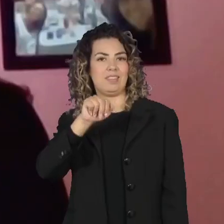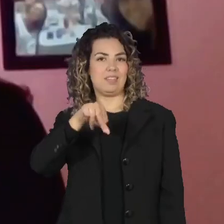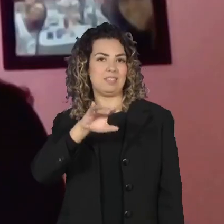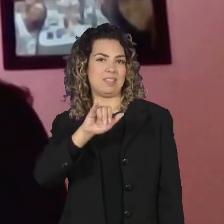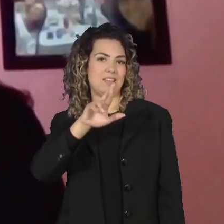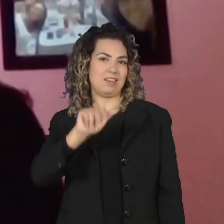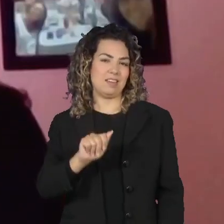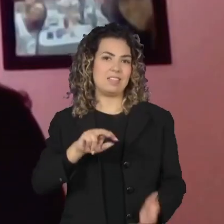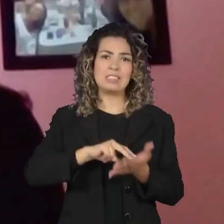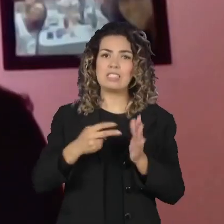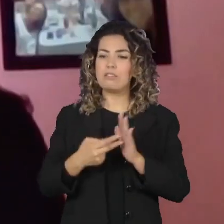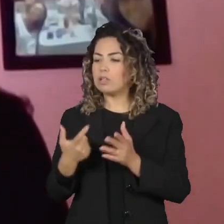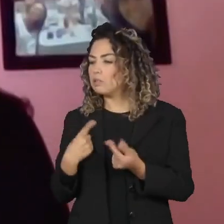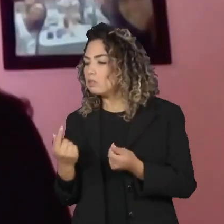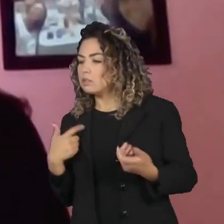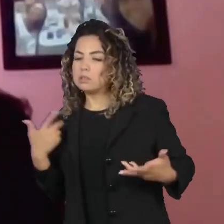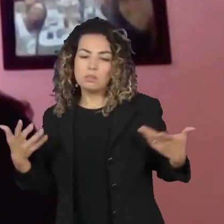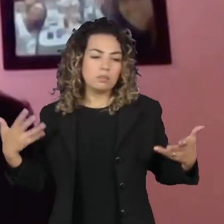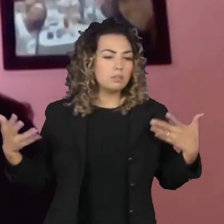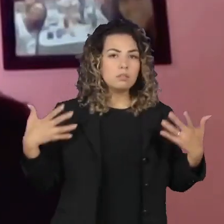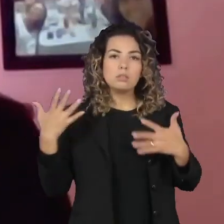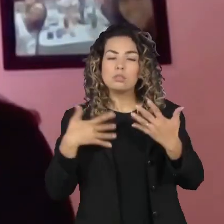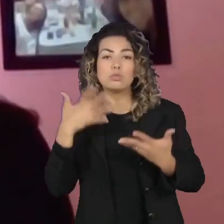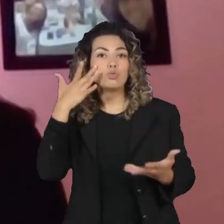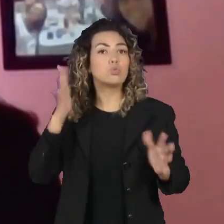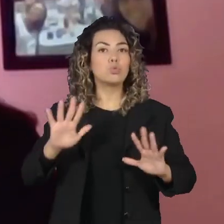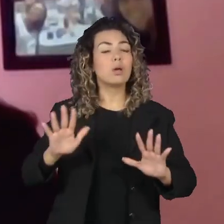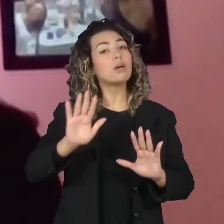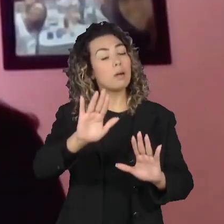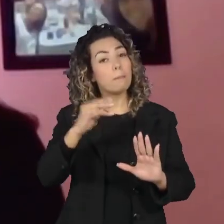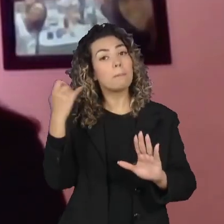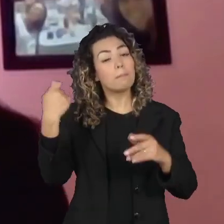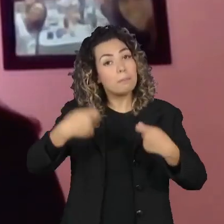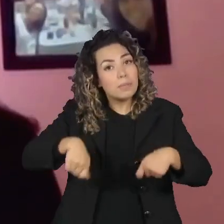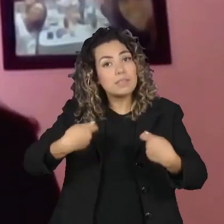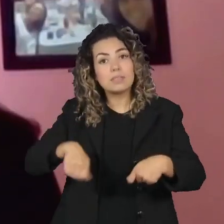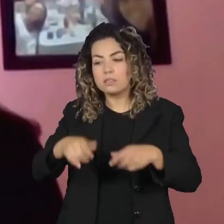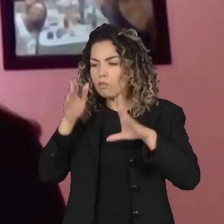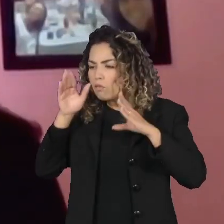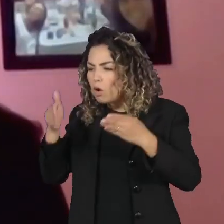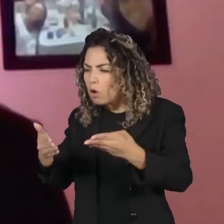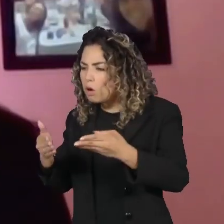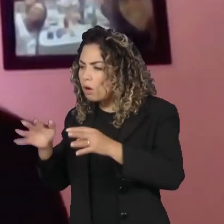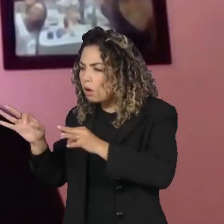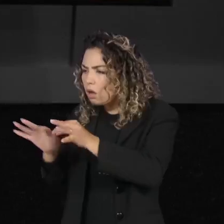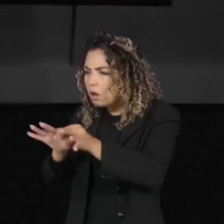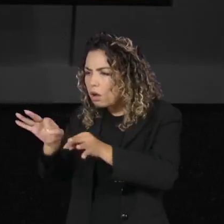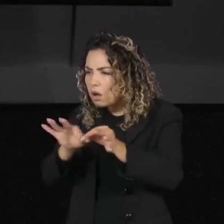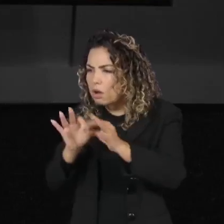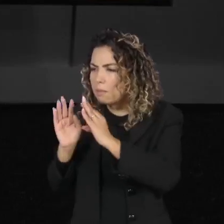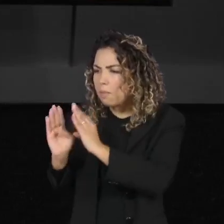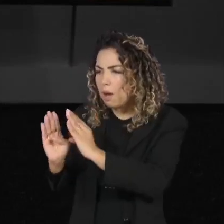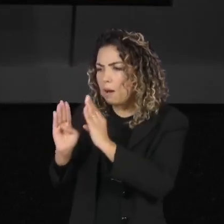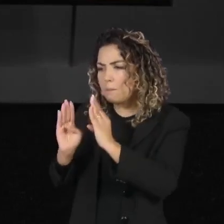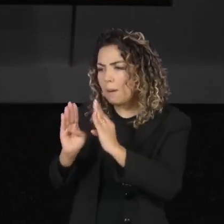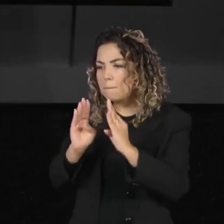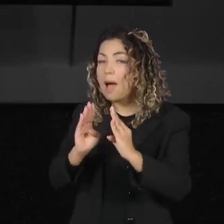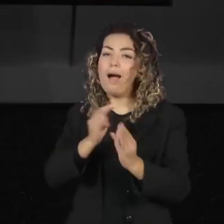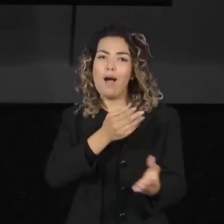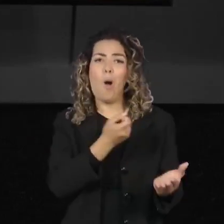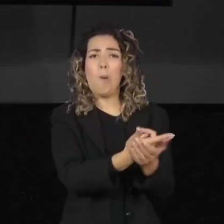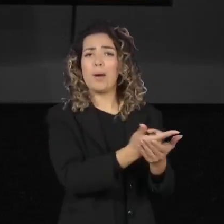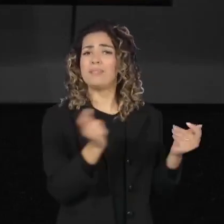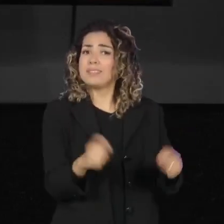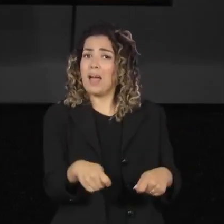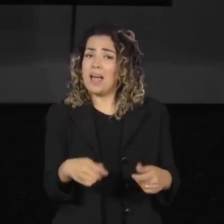condições de fazer escolhas mais adequadas e pautadas numa realidade financeira eu tenho, né? Então, nesse momento, as pessoas